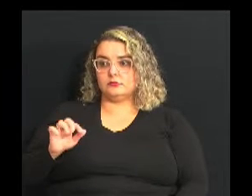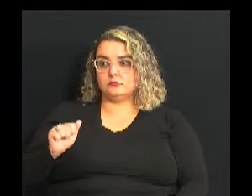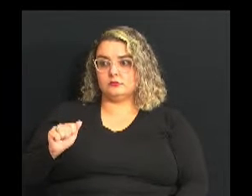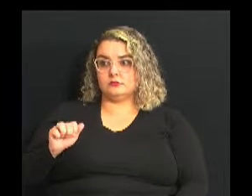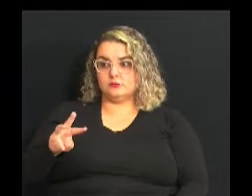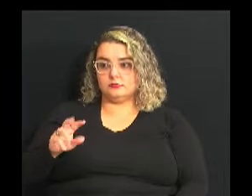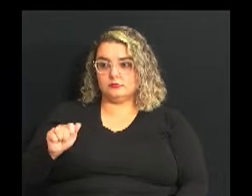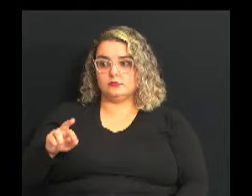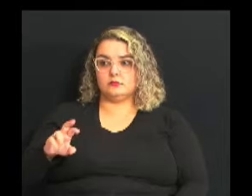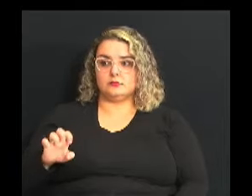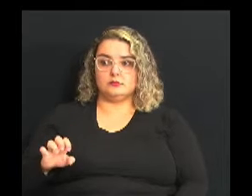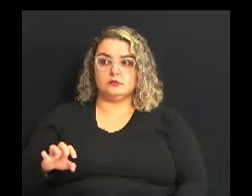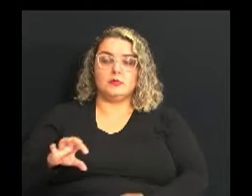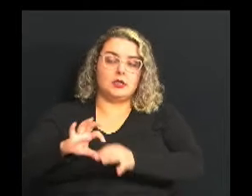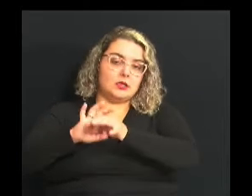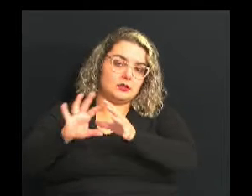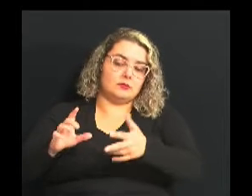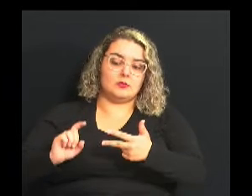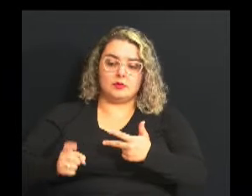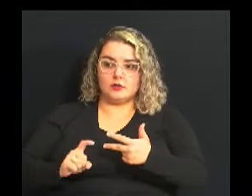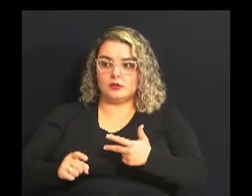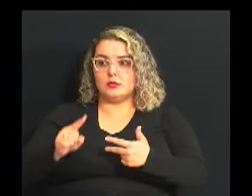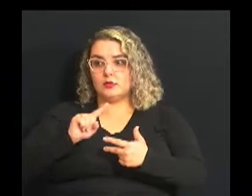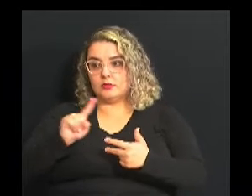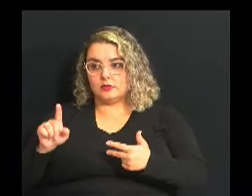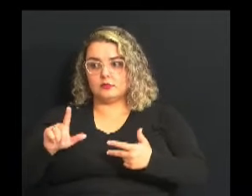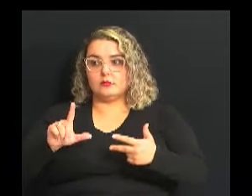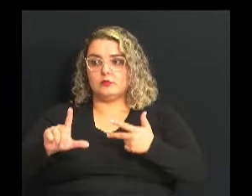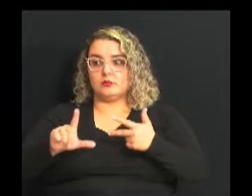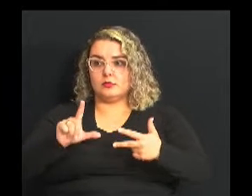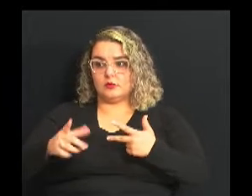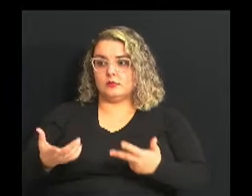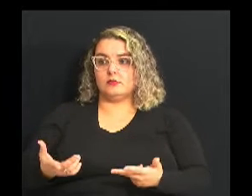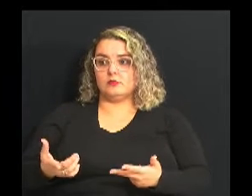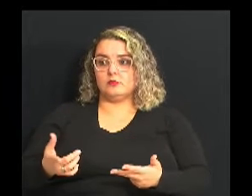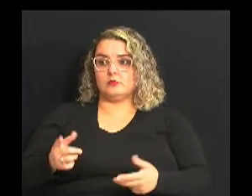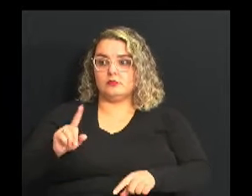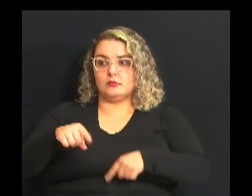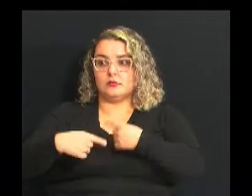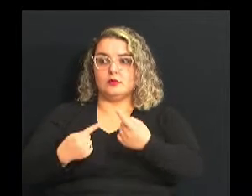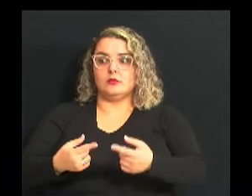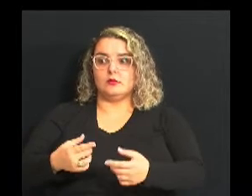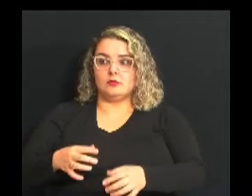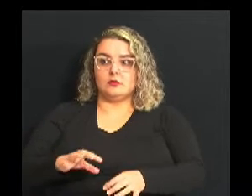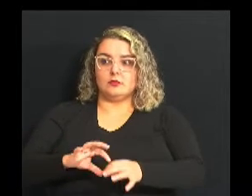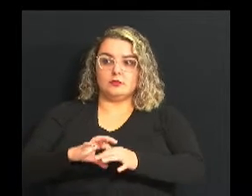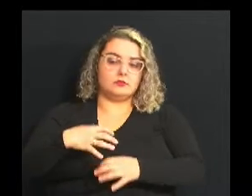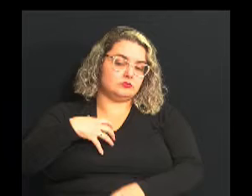legislativo. Então, nós partimos para uma solução alternativa, porém também software livre, né?